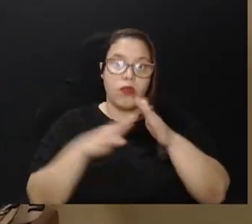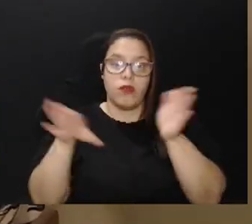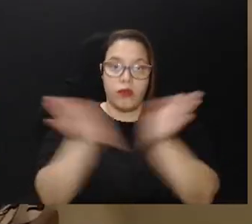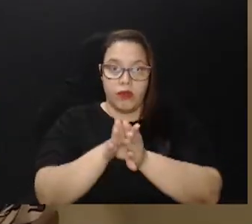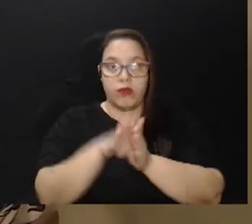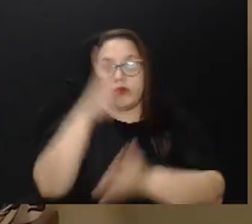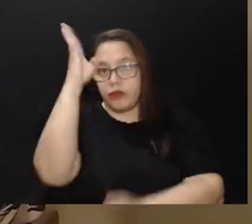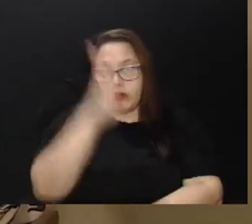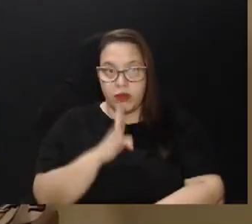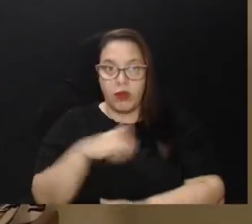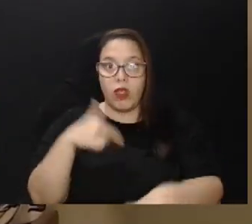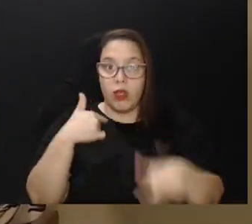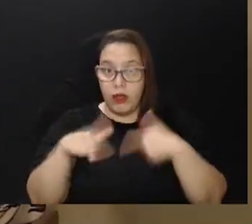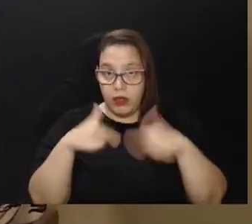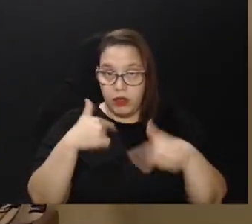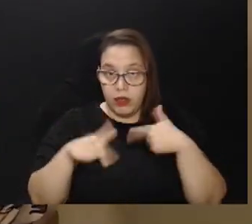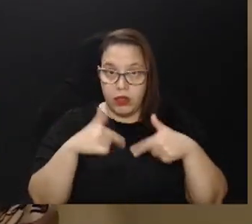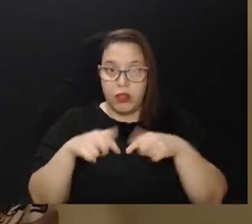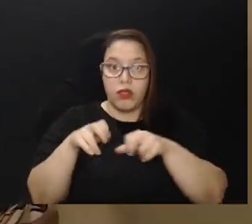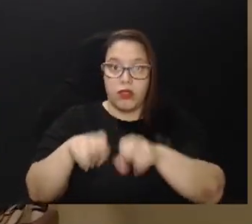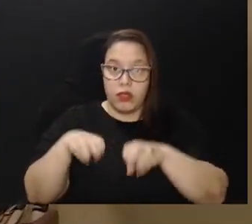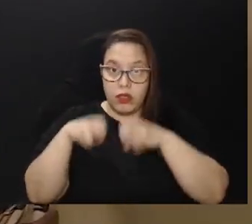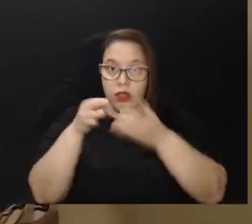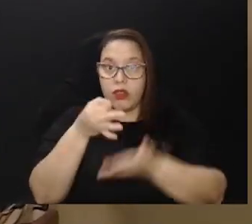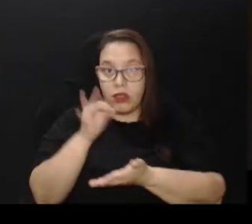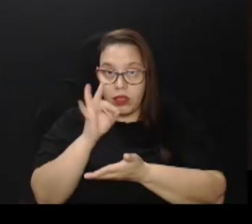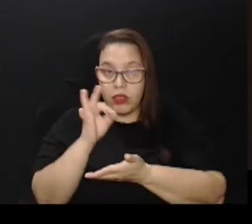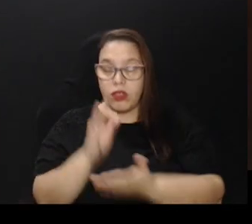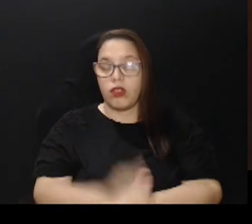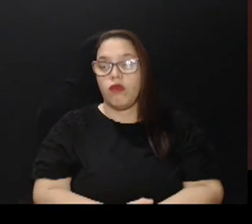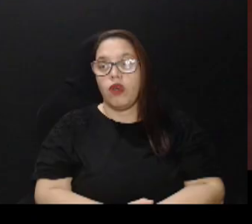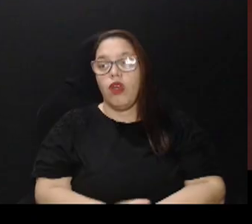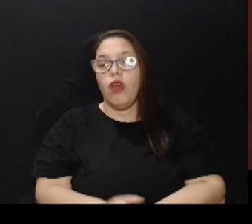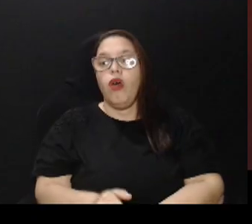trabalhar nas fazendas no Brasil.